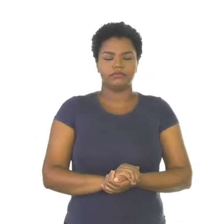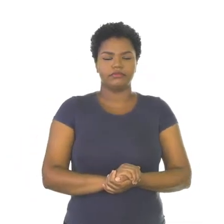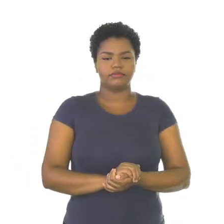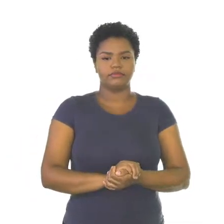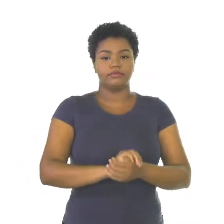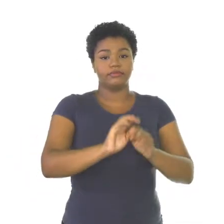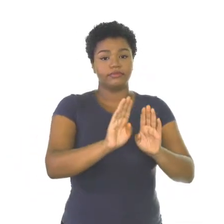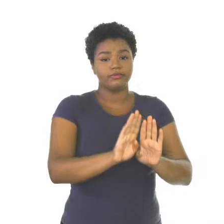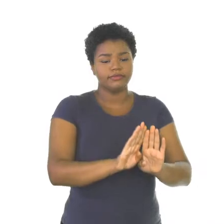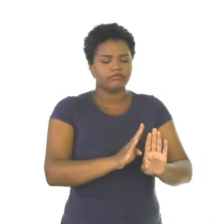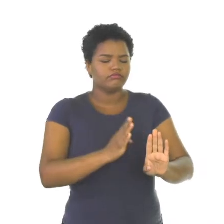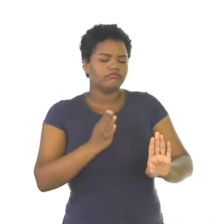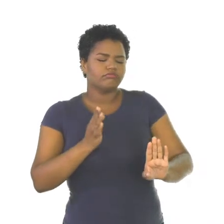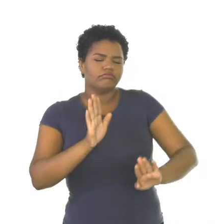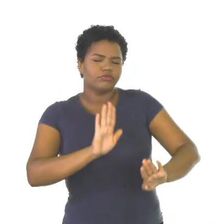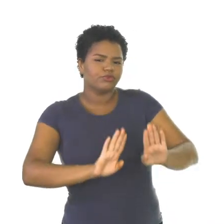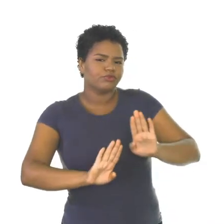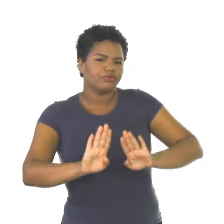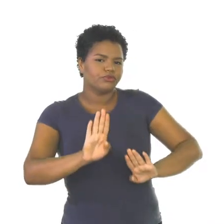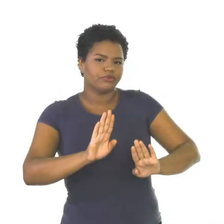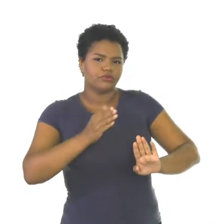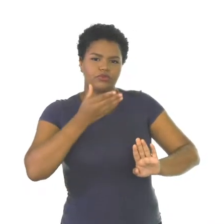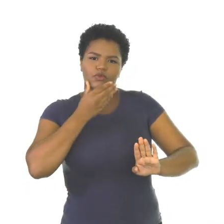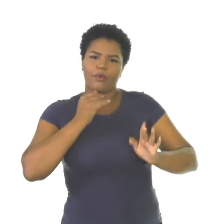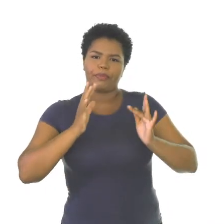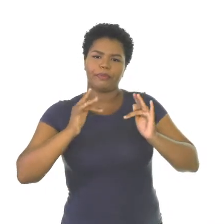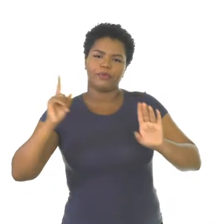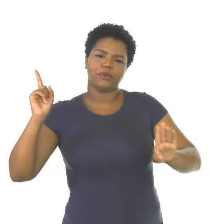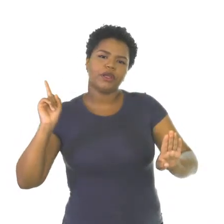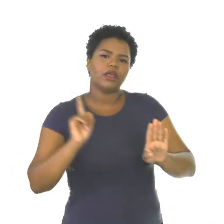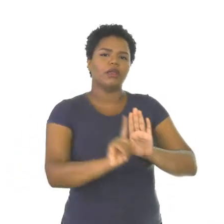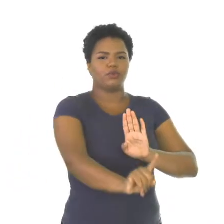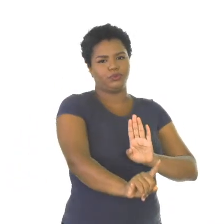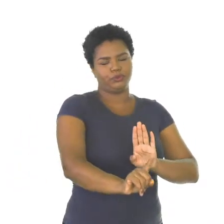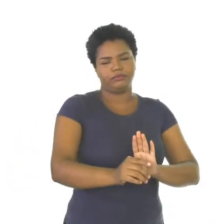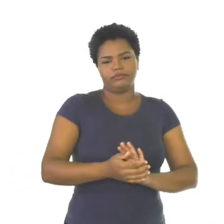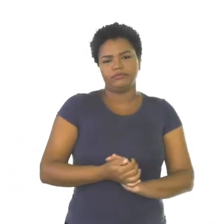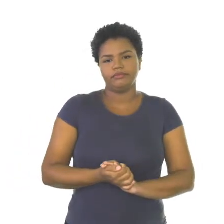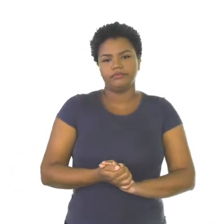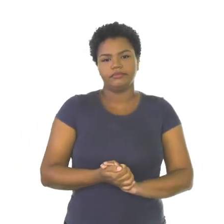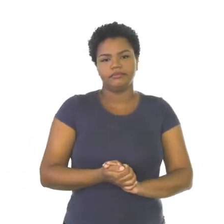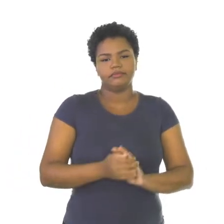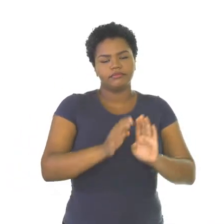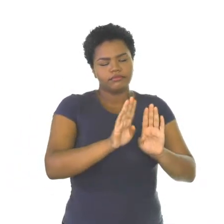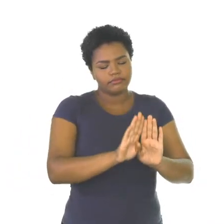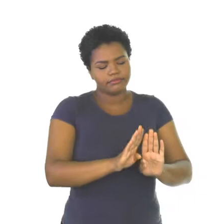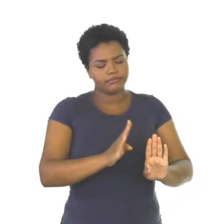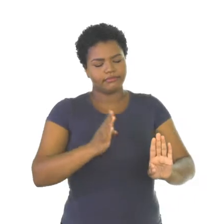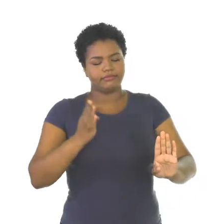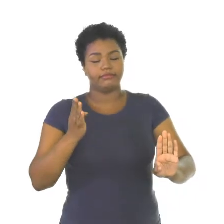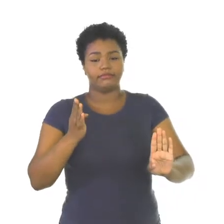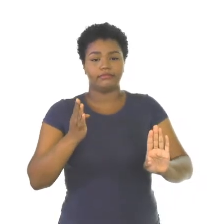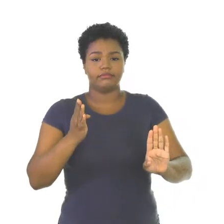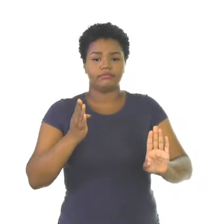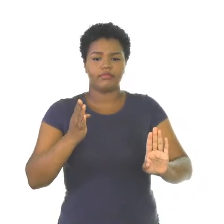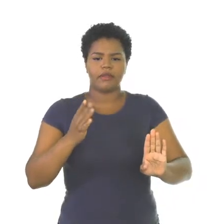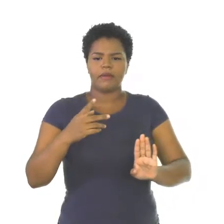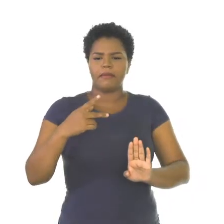com cuidado para passar o namorado. Eu abro bem